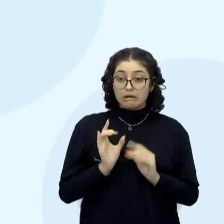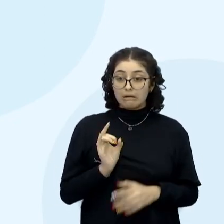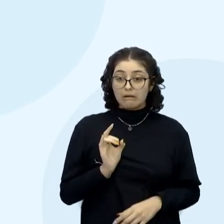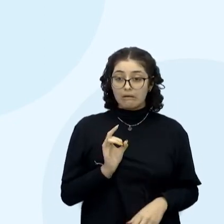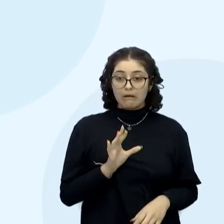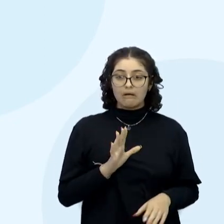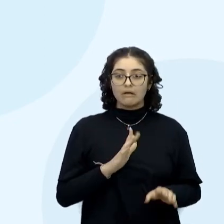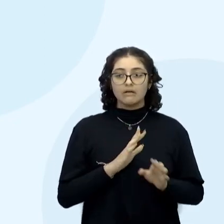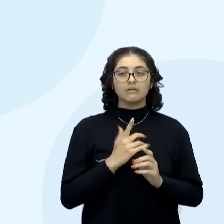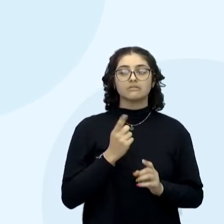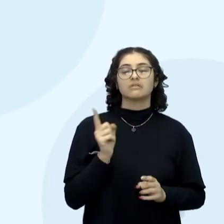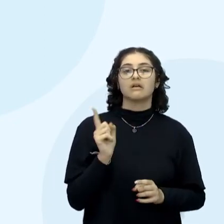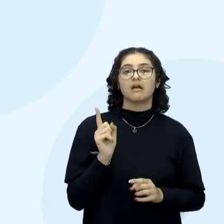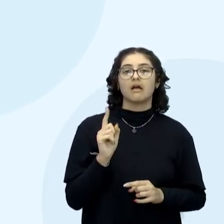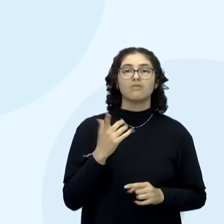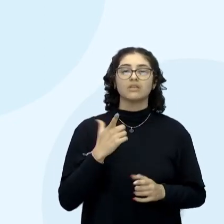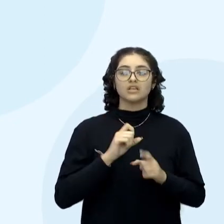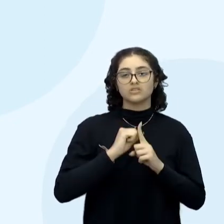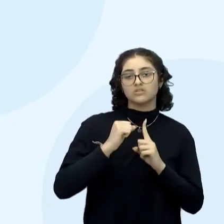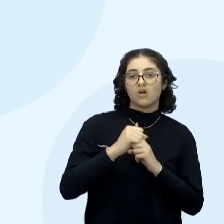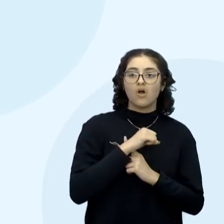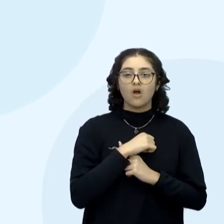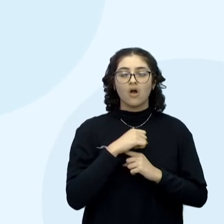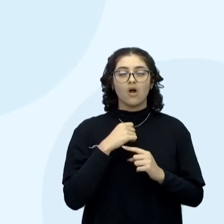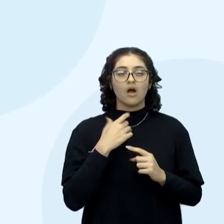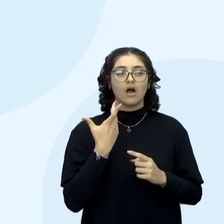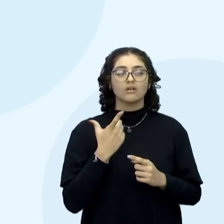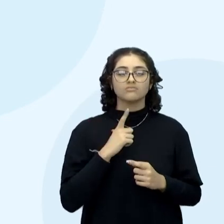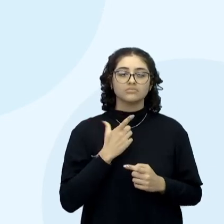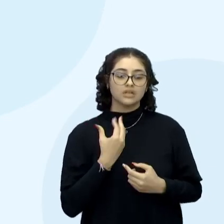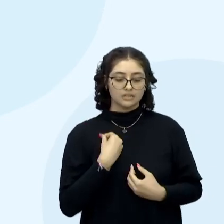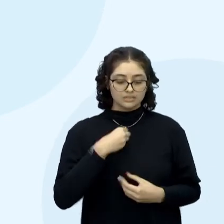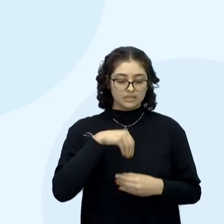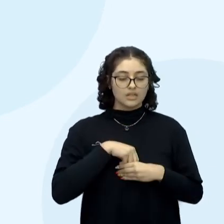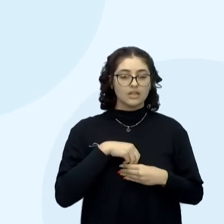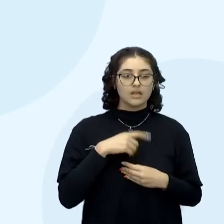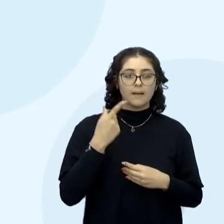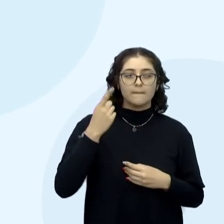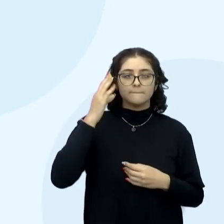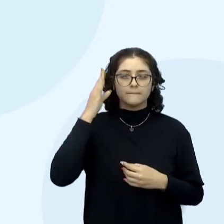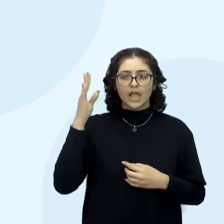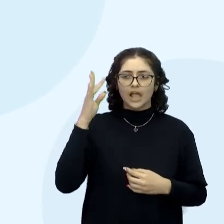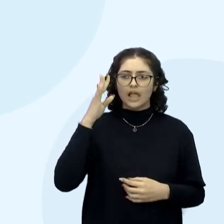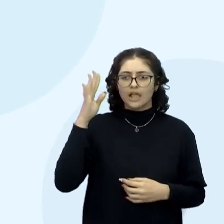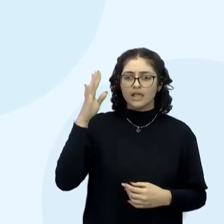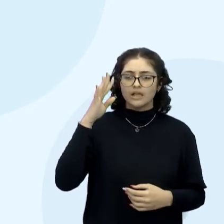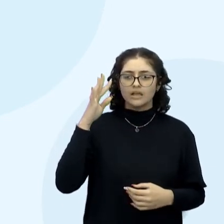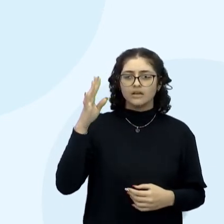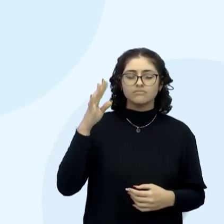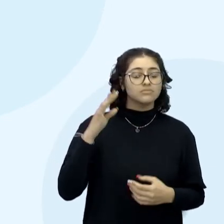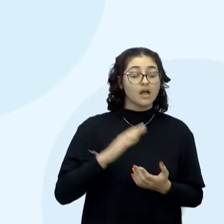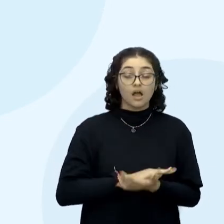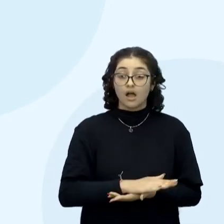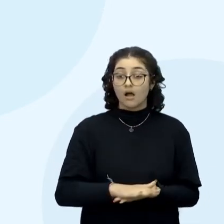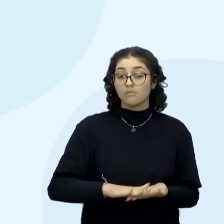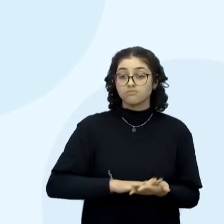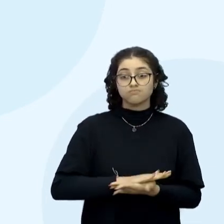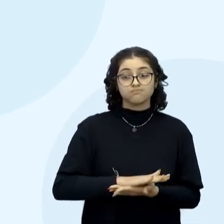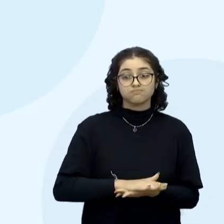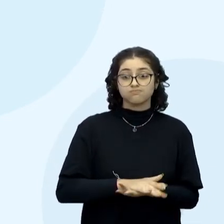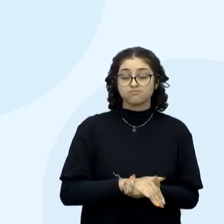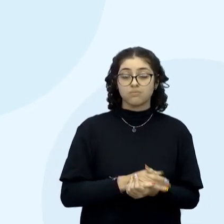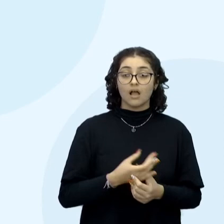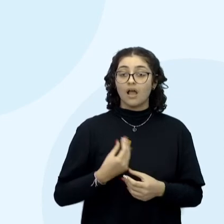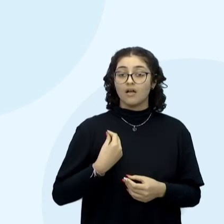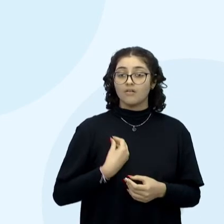possui dimensões sociais, espirituais, psíquicas, subjetivas. Algumas vidas